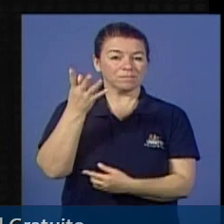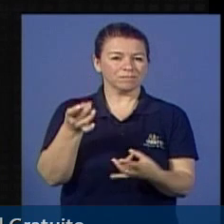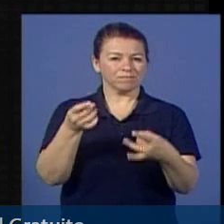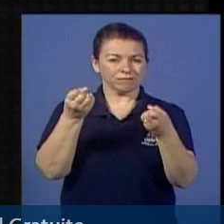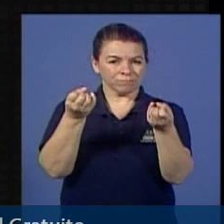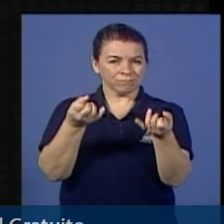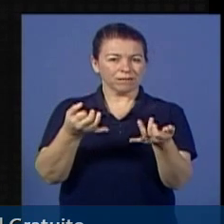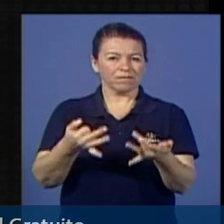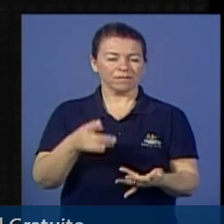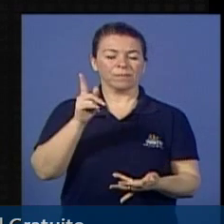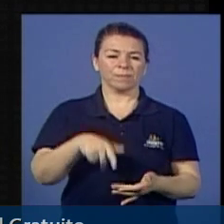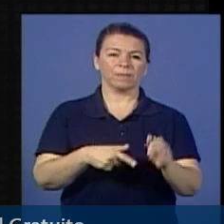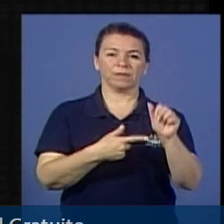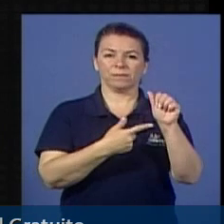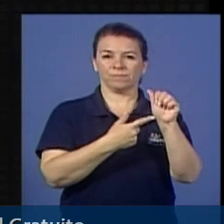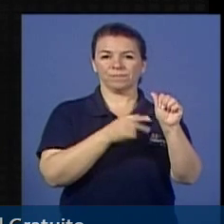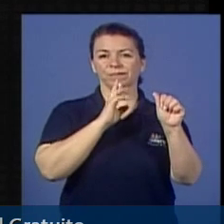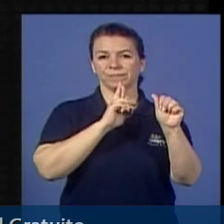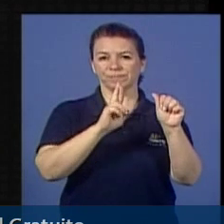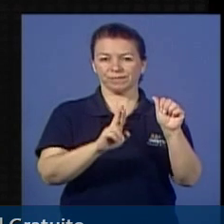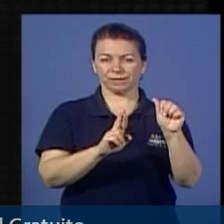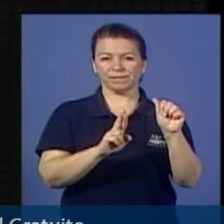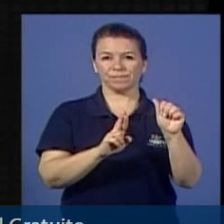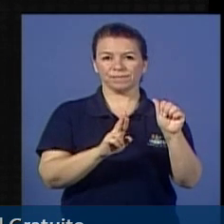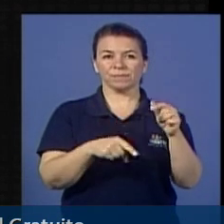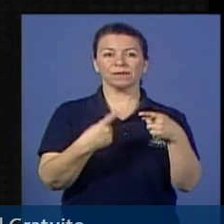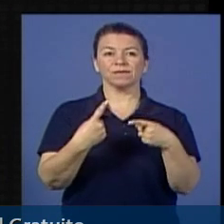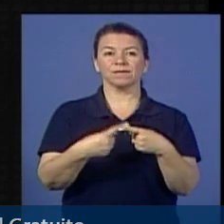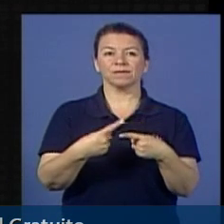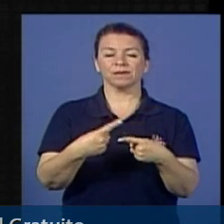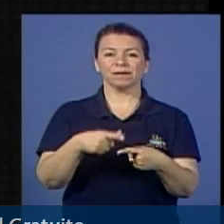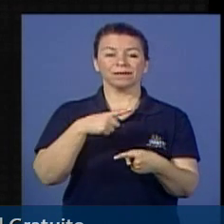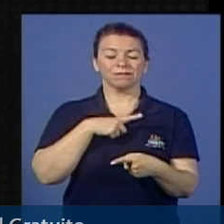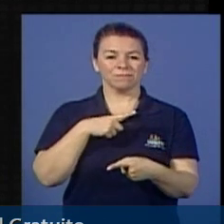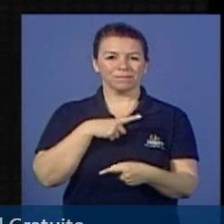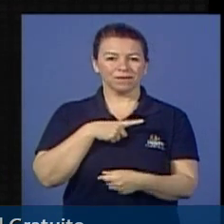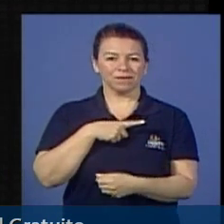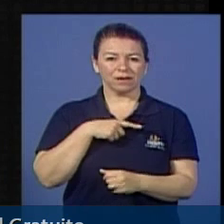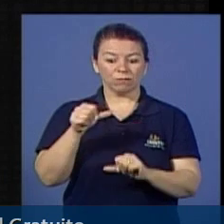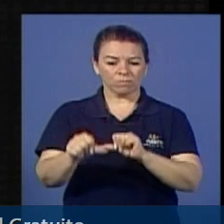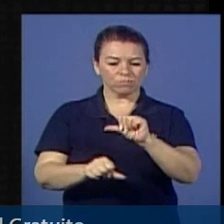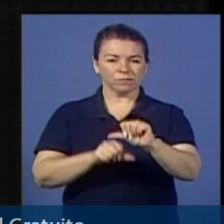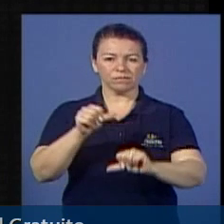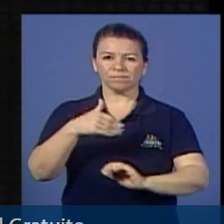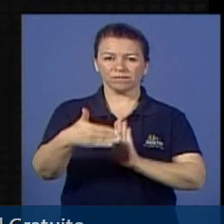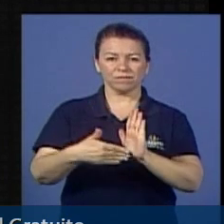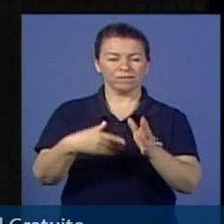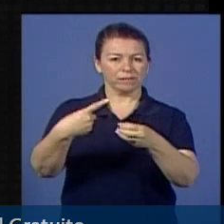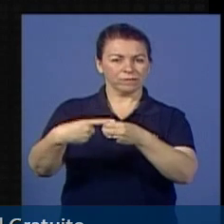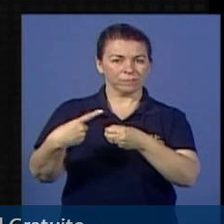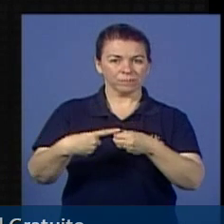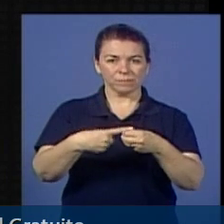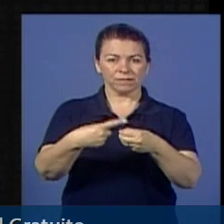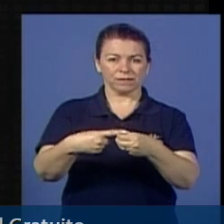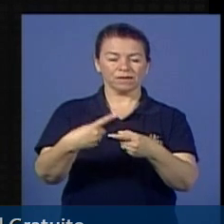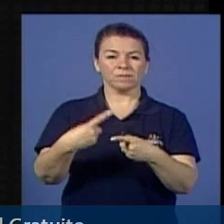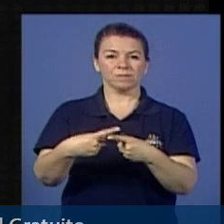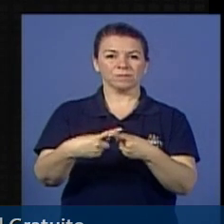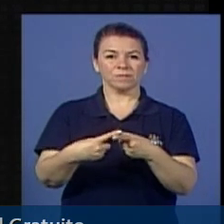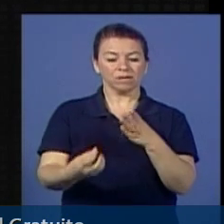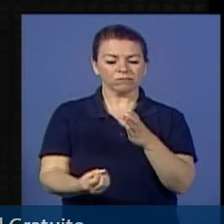Sem dúvida nenhuma, é a A. Você tem aqui uma modernização urbana, como eu falei, até a criação de grandes